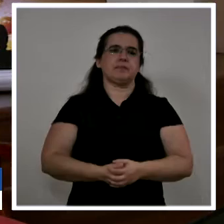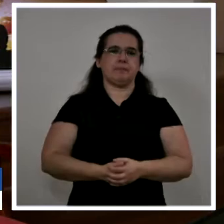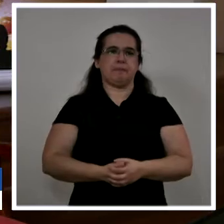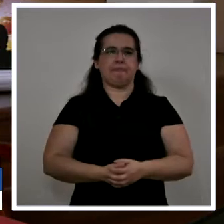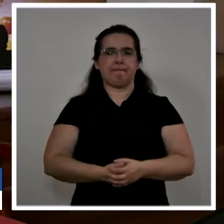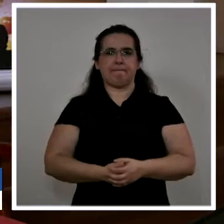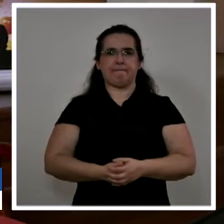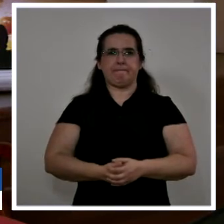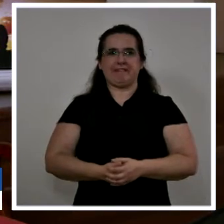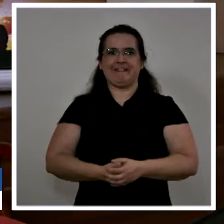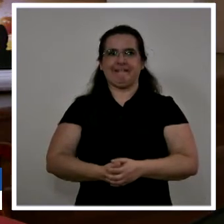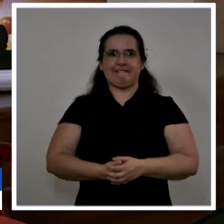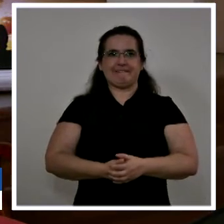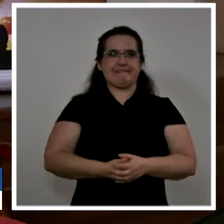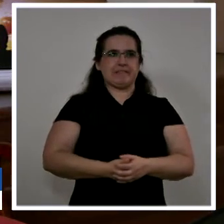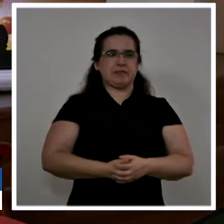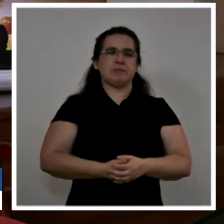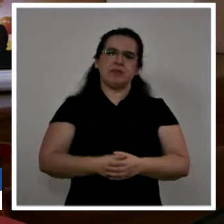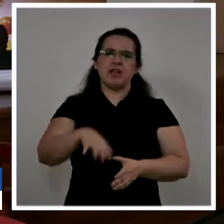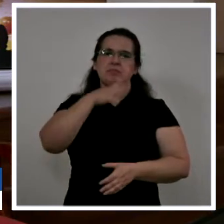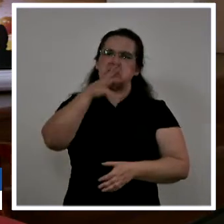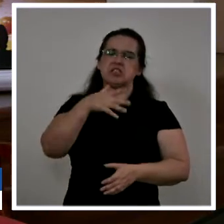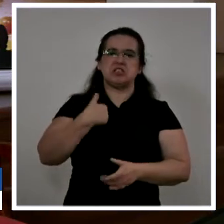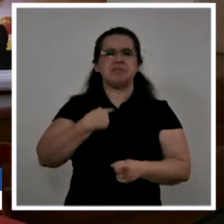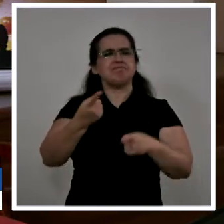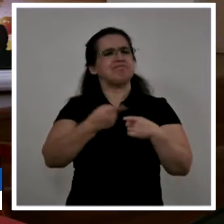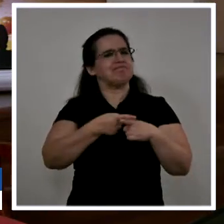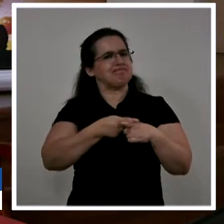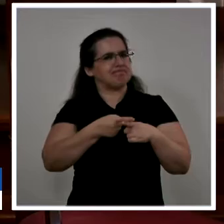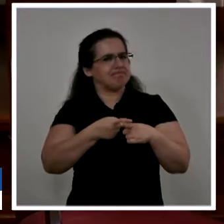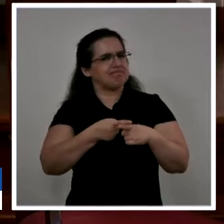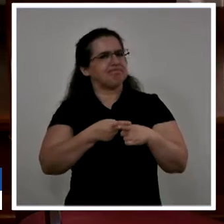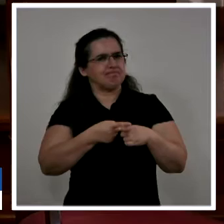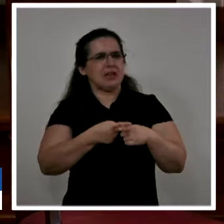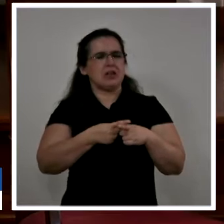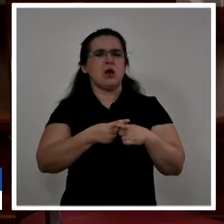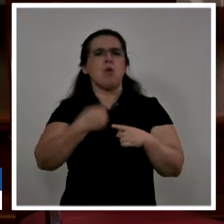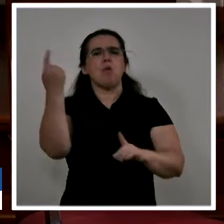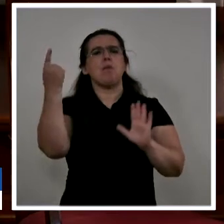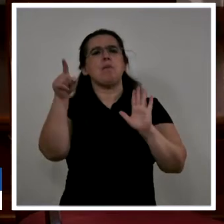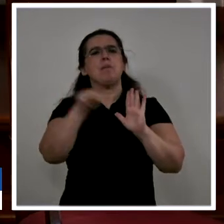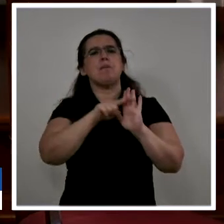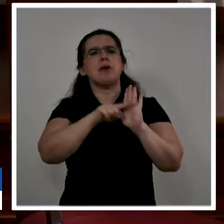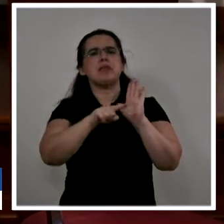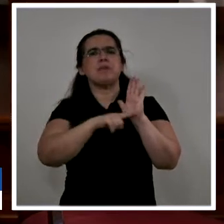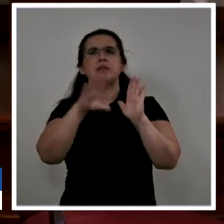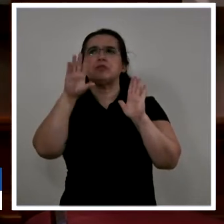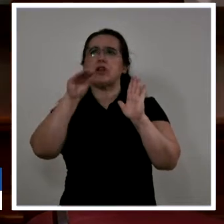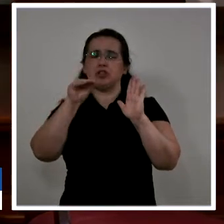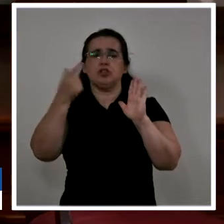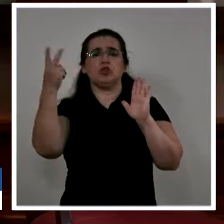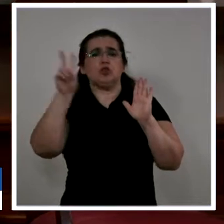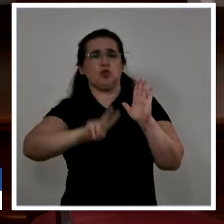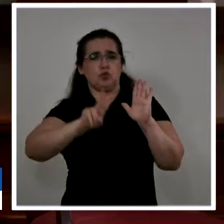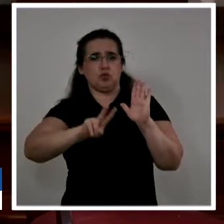just translate this if you want. Sim, ele diz, bom, é muito interessante o segundo mandamento no qual Deus promete,